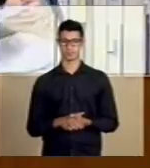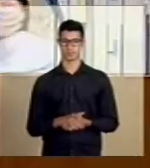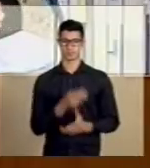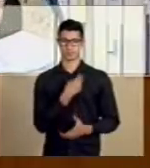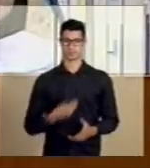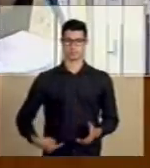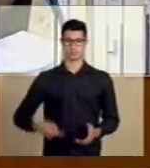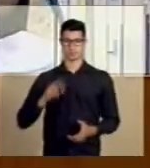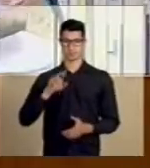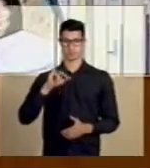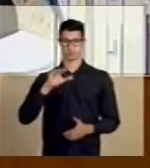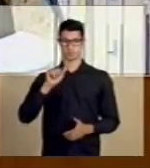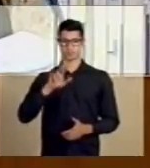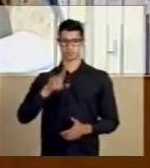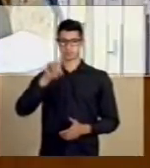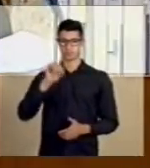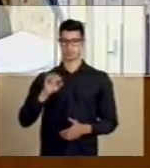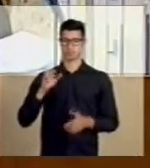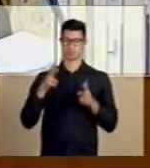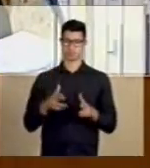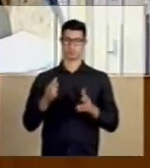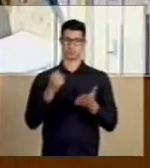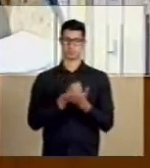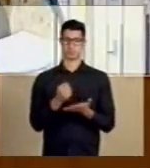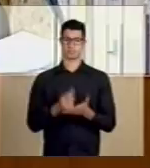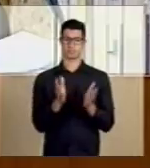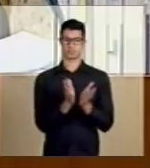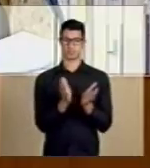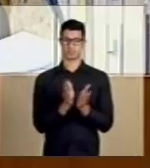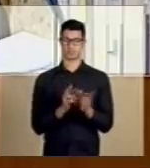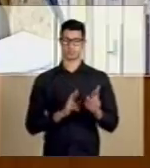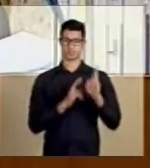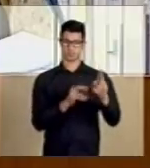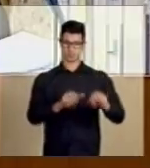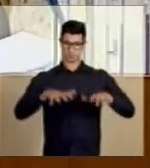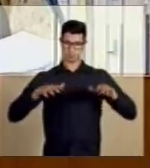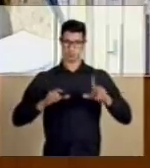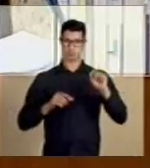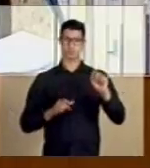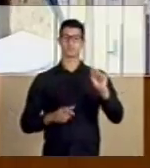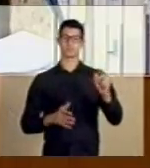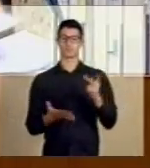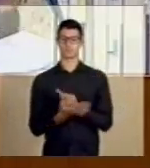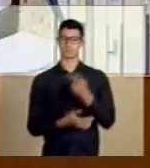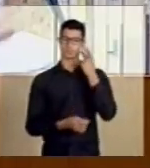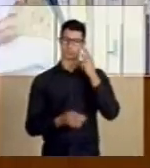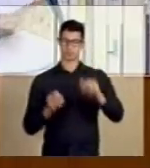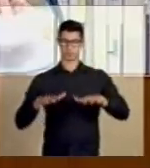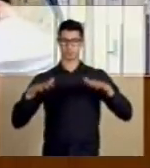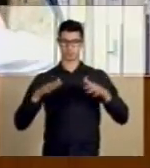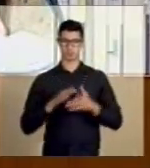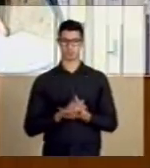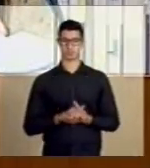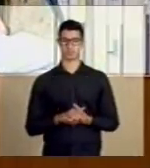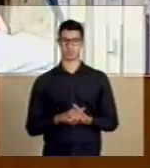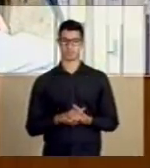Ministro Ricardo Lewandowski homologou o acordo entre as partes, há de referendo do plenário, e é isso que vem exatamente para o plenário. Presidente,